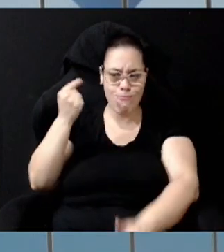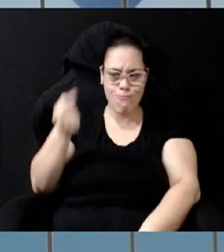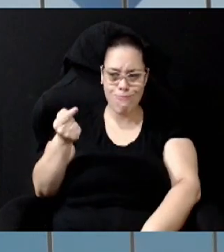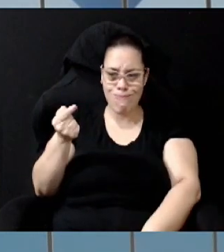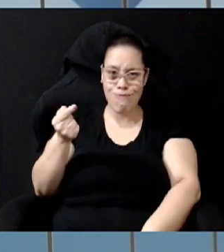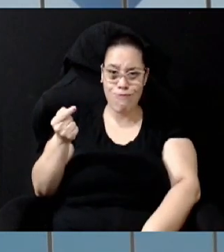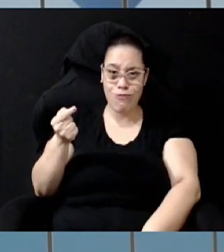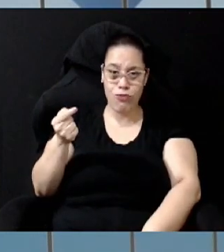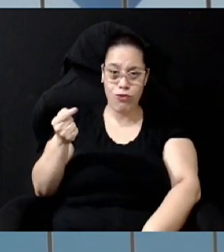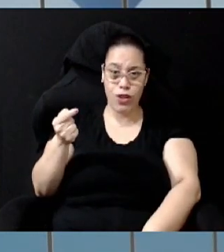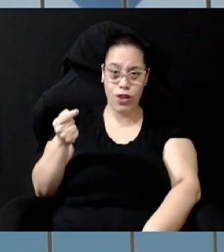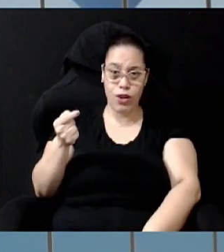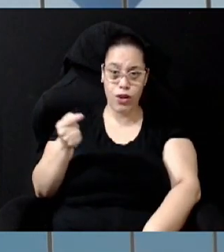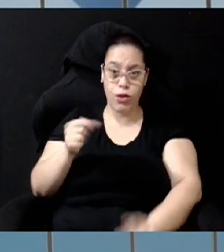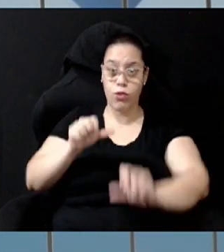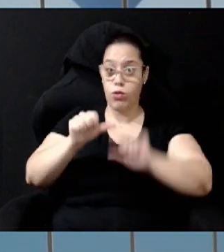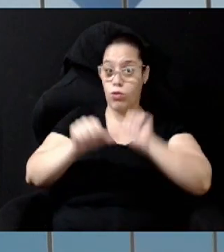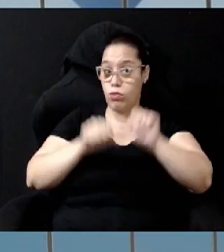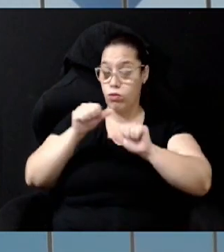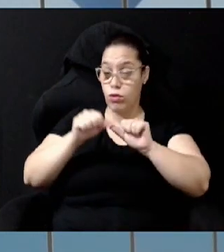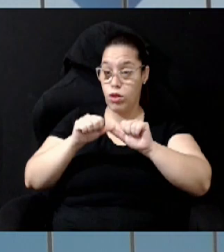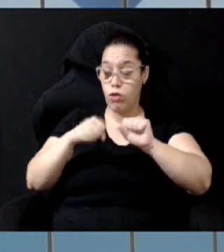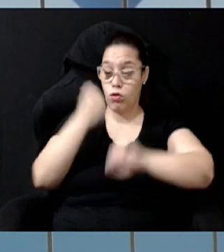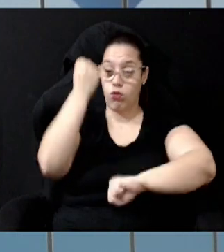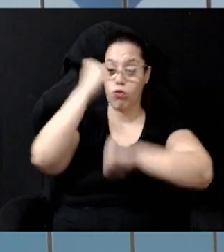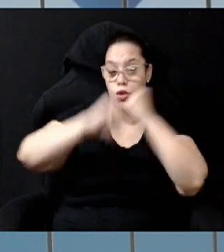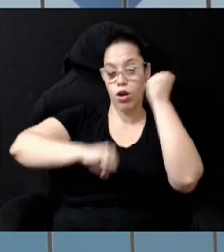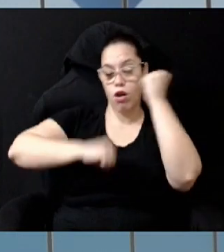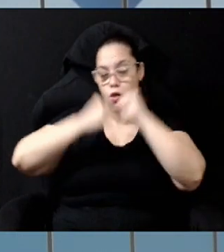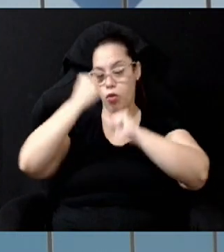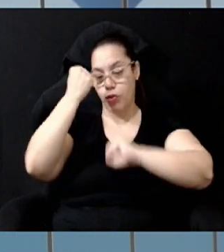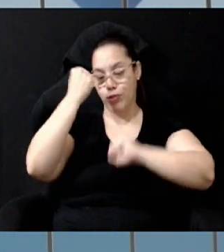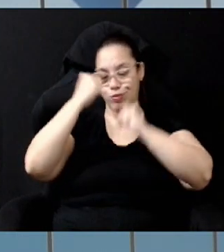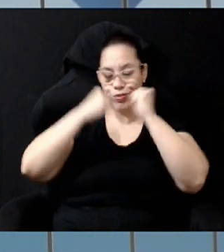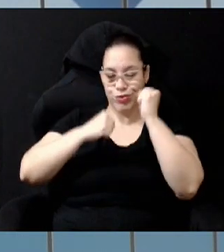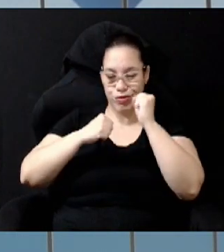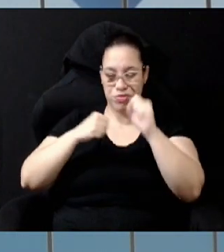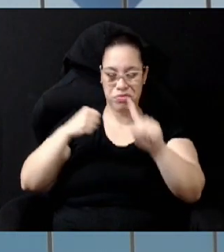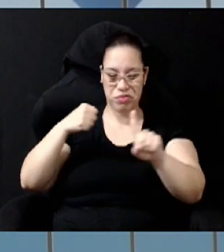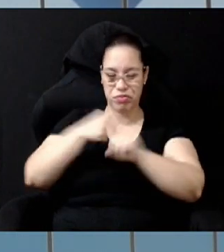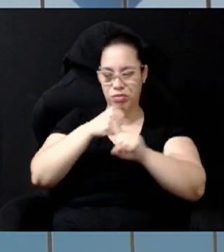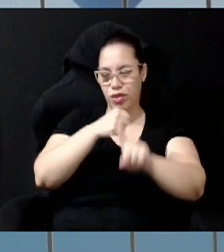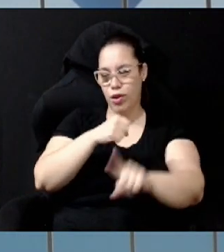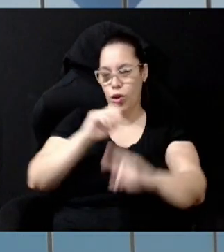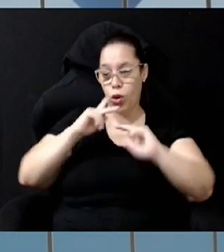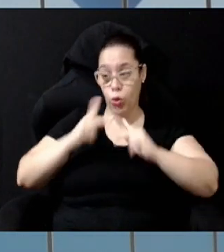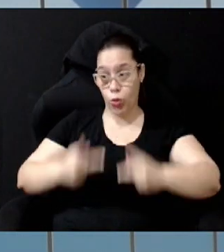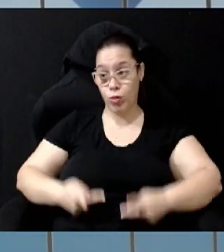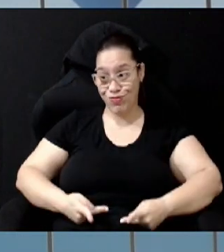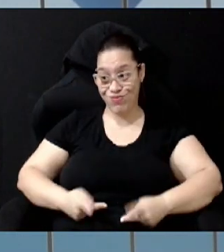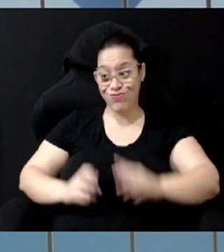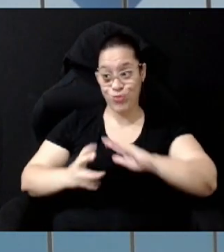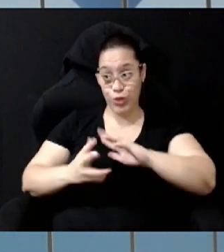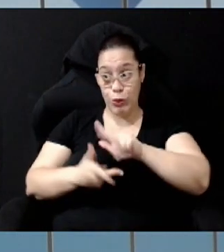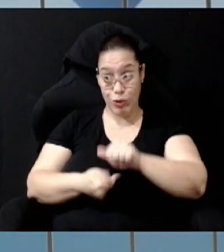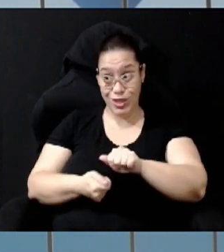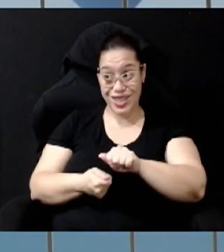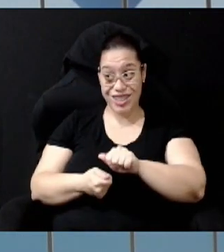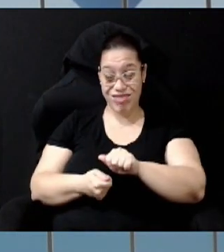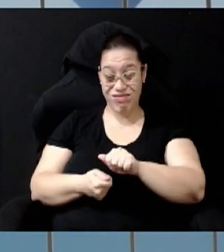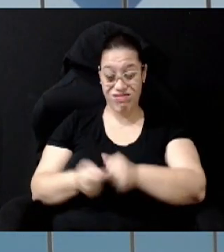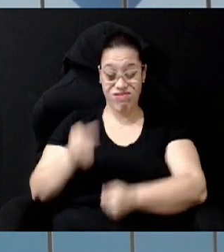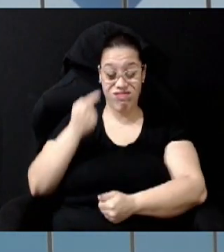da Revolução Industrial, que é onde a gente tem a maior interferência do homem no planeta, a gente vê essas